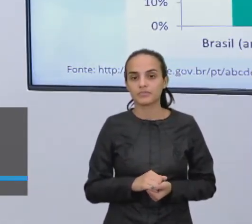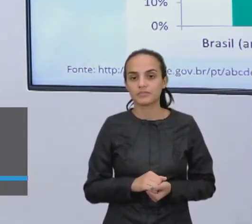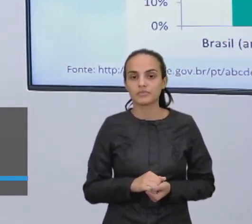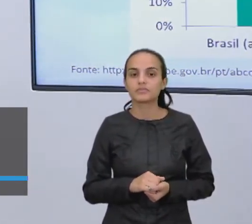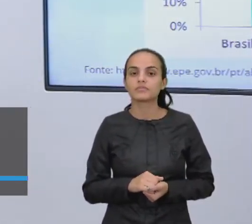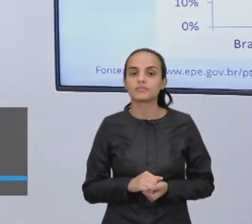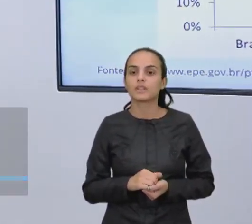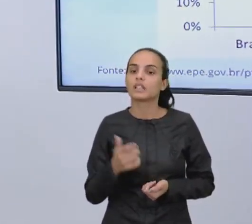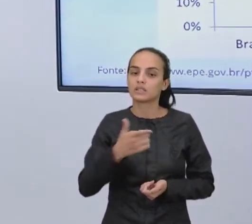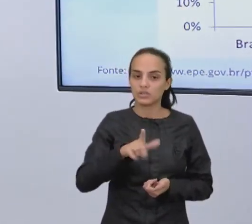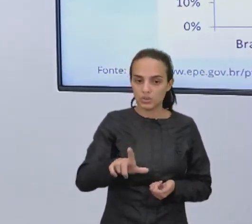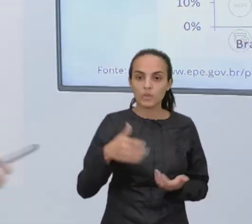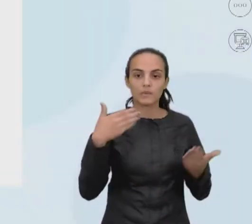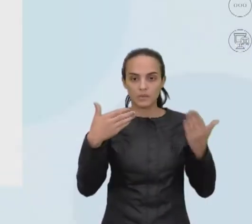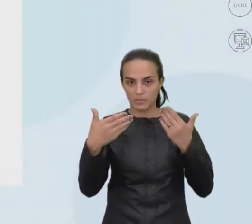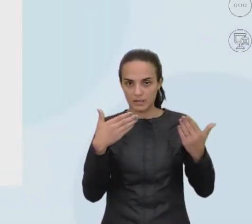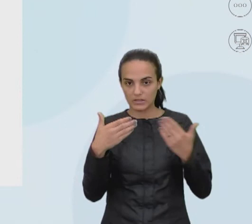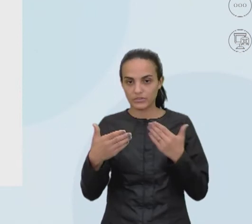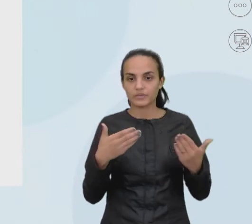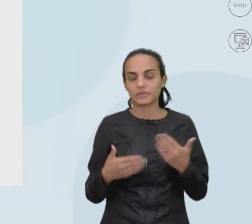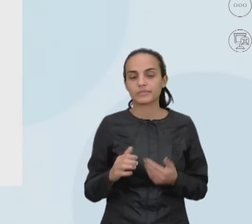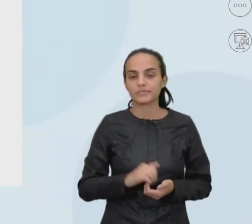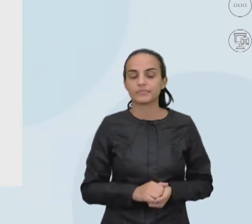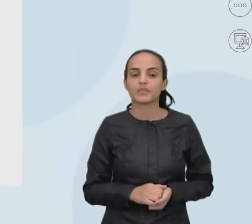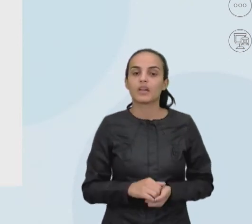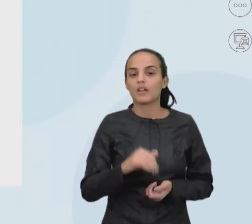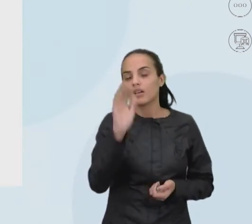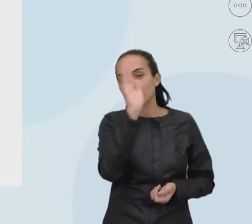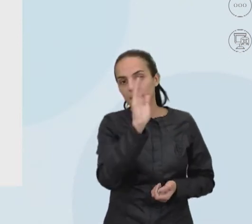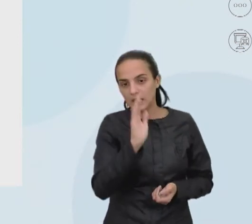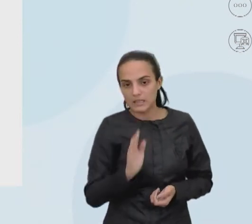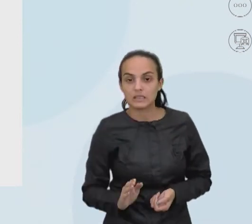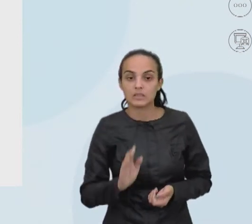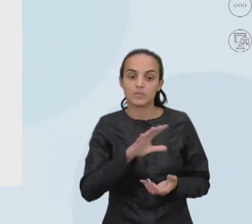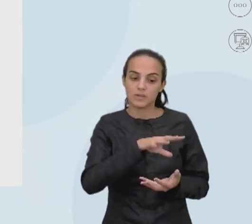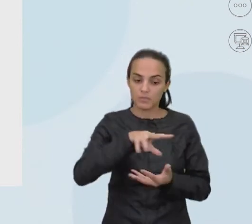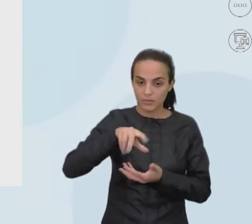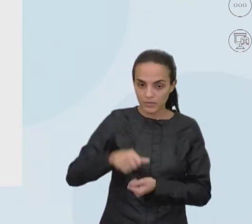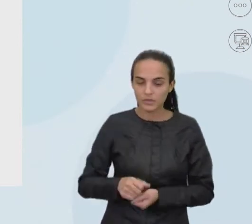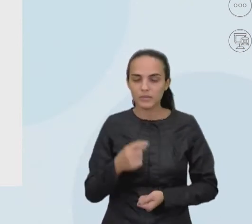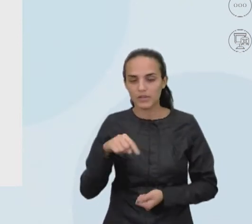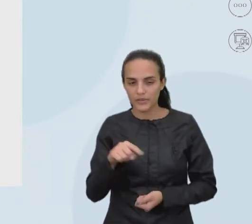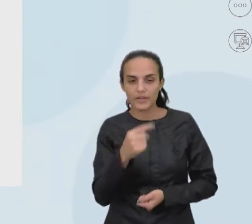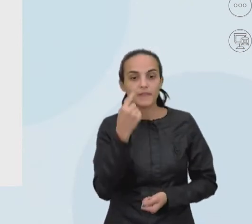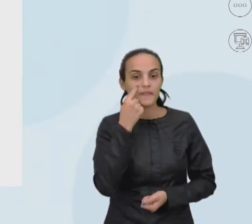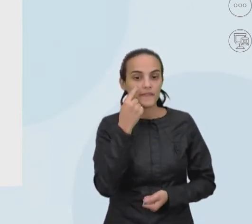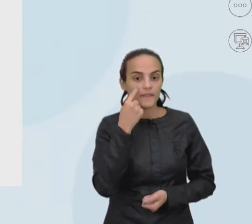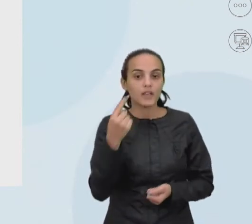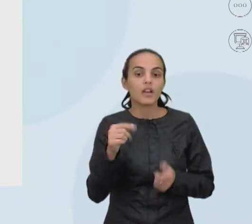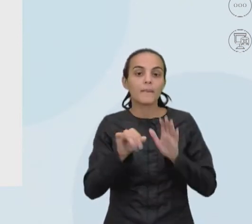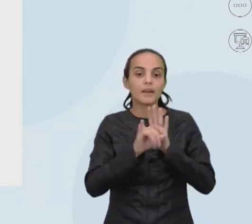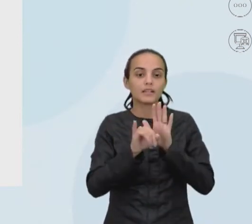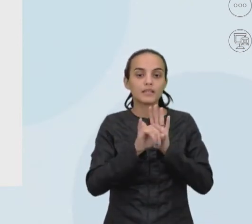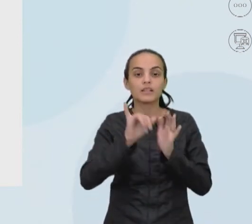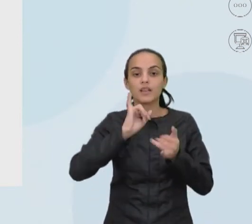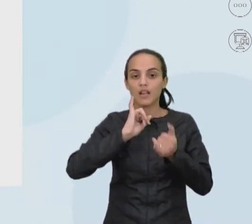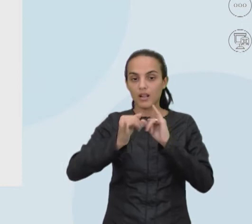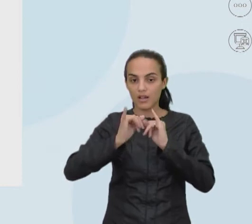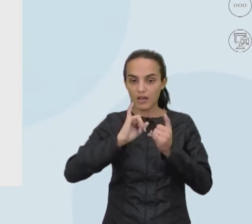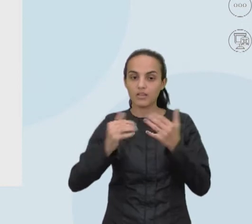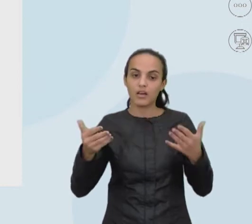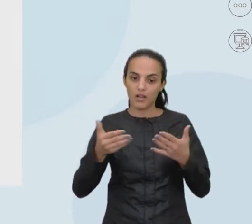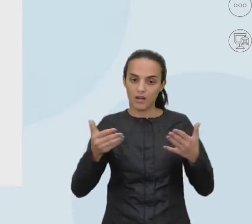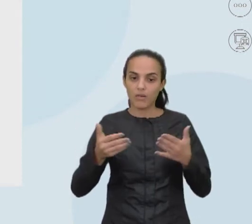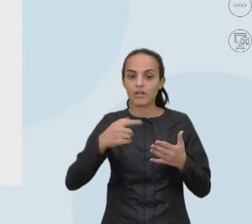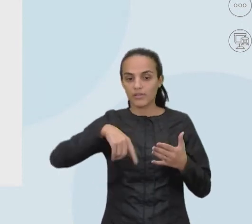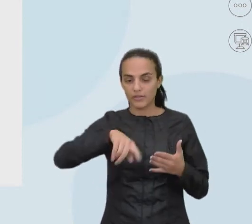E aí aqui, de novo, um comparativo, Brasil e mundo, né, para a gente ver que a nossa matriz elétrica agora, que a gente está